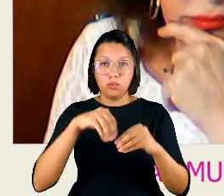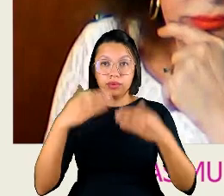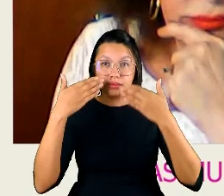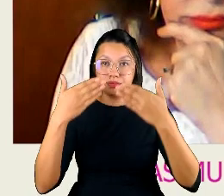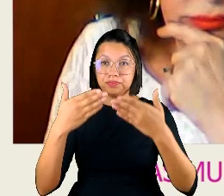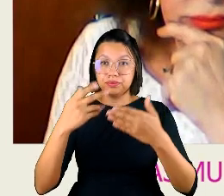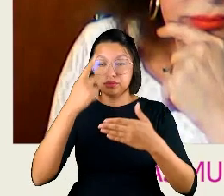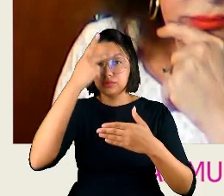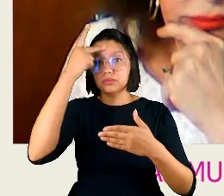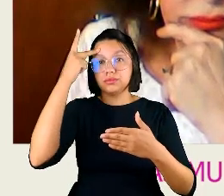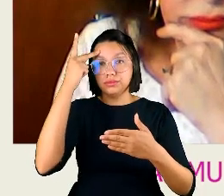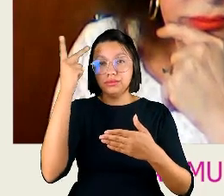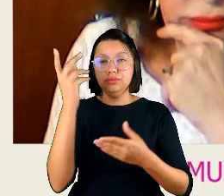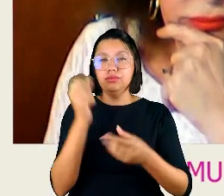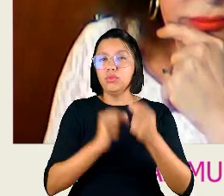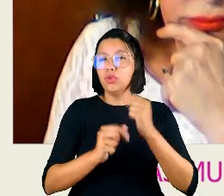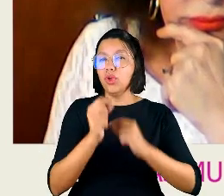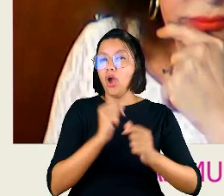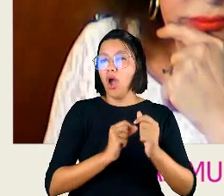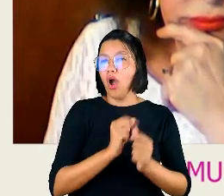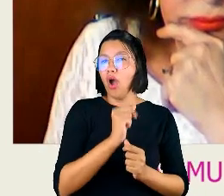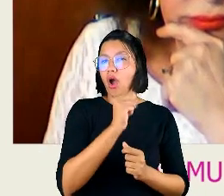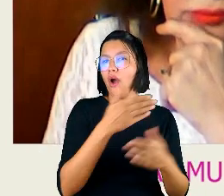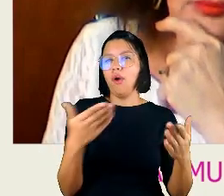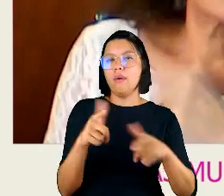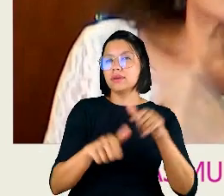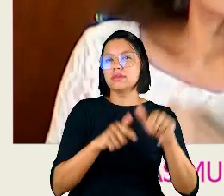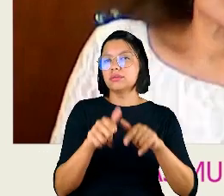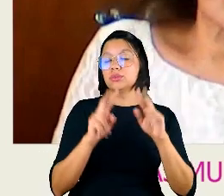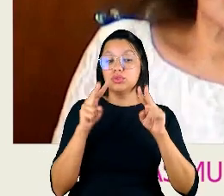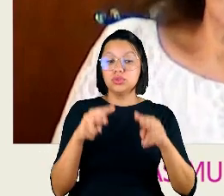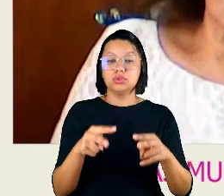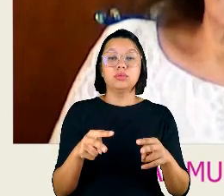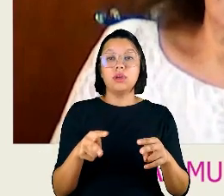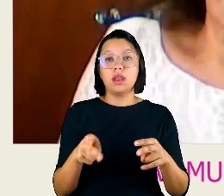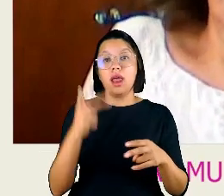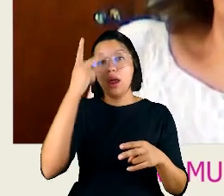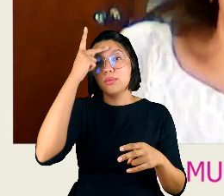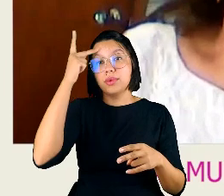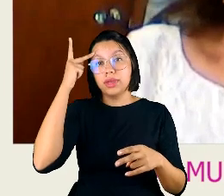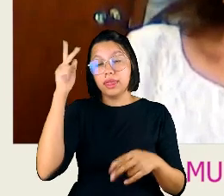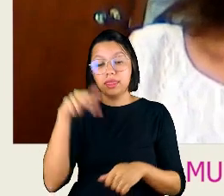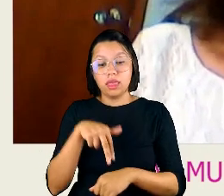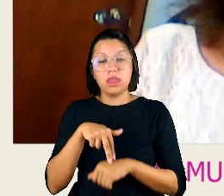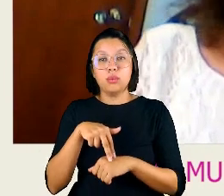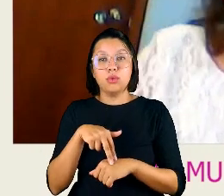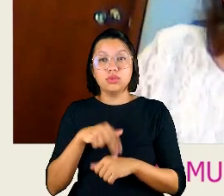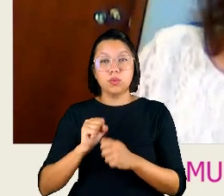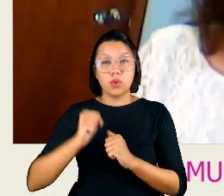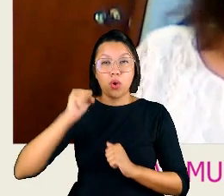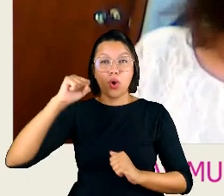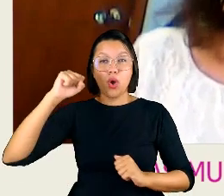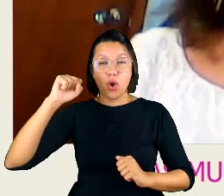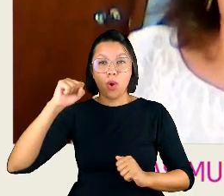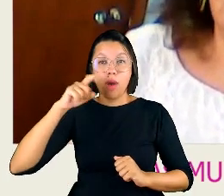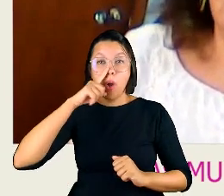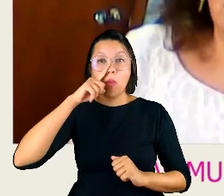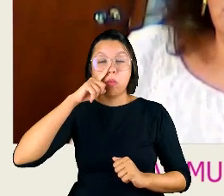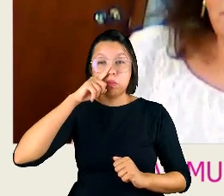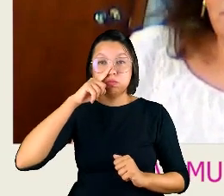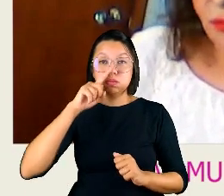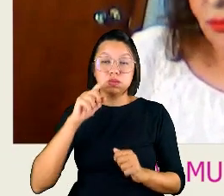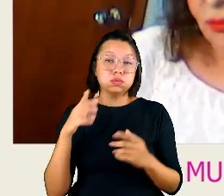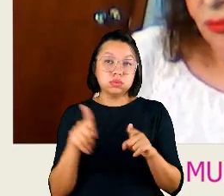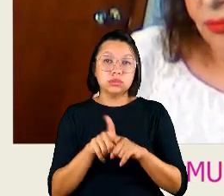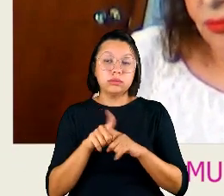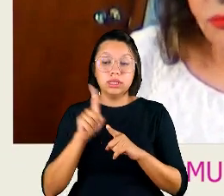trabalho, para a gente também ter um olhar para quem está na posição da maior vulnerabilidade, né, que são essas mulheres que a gente